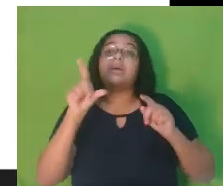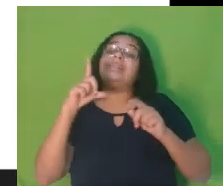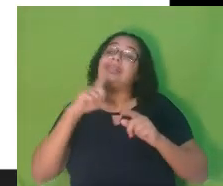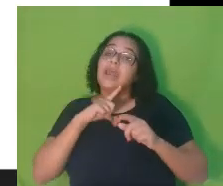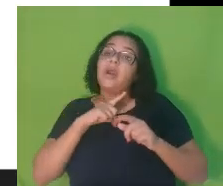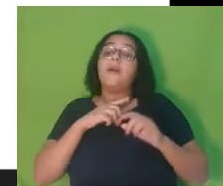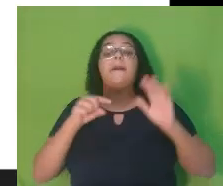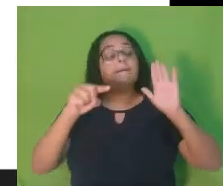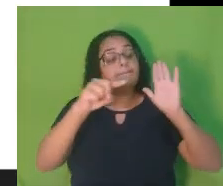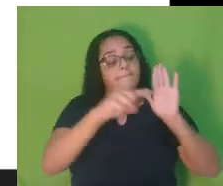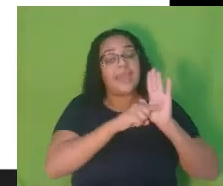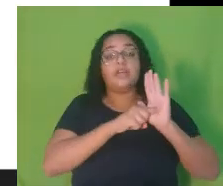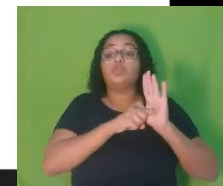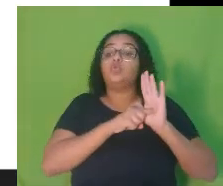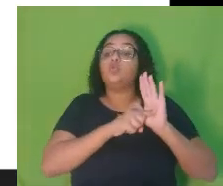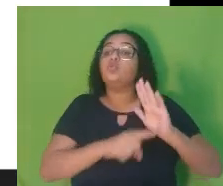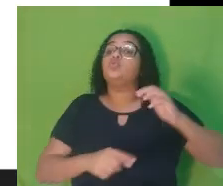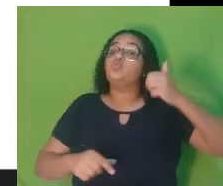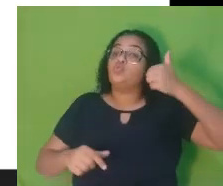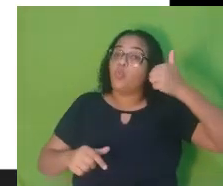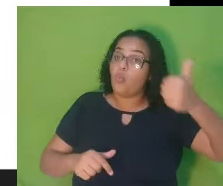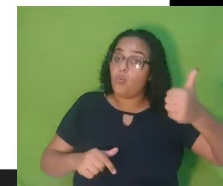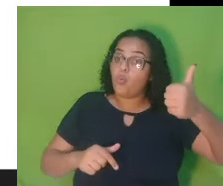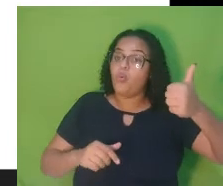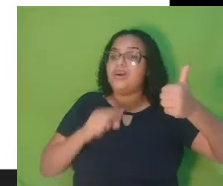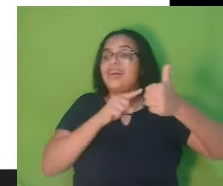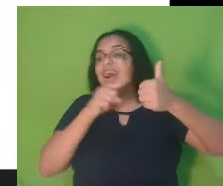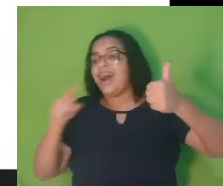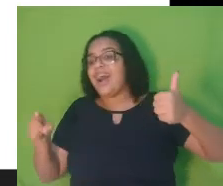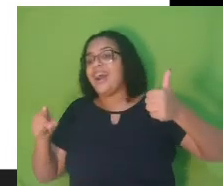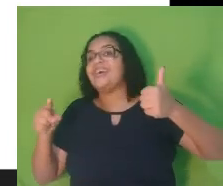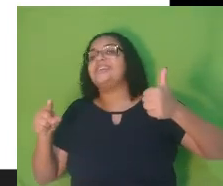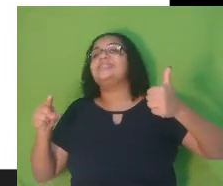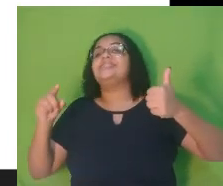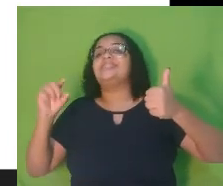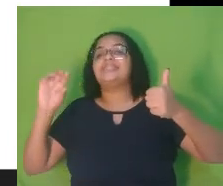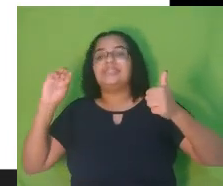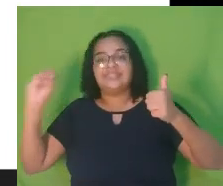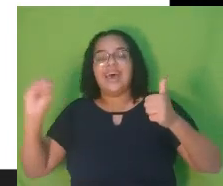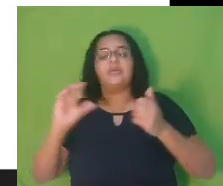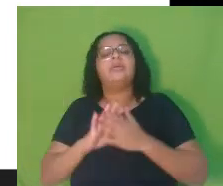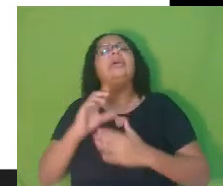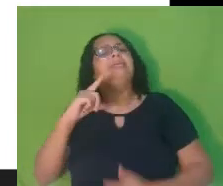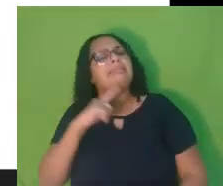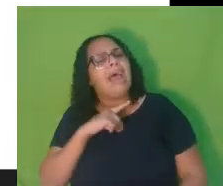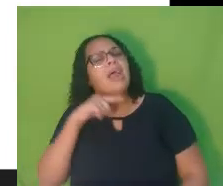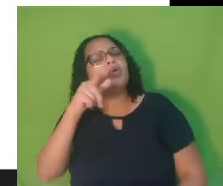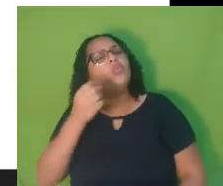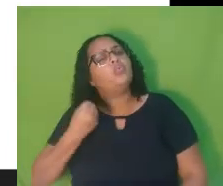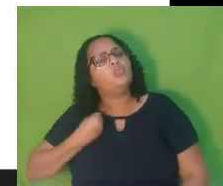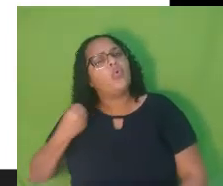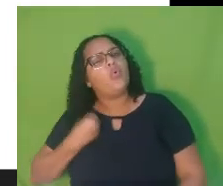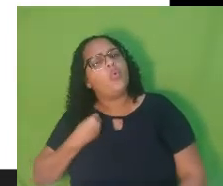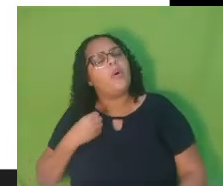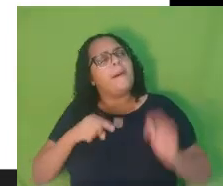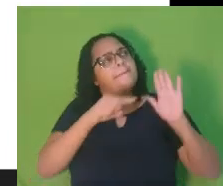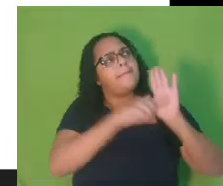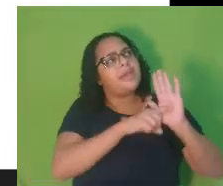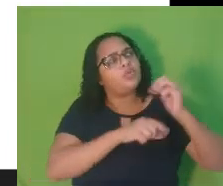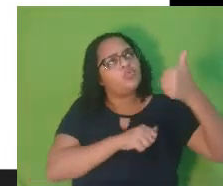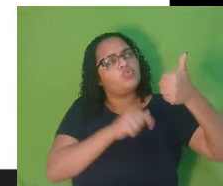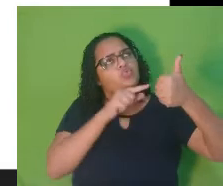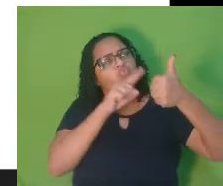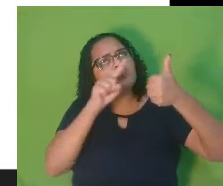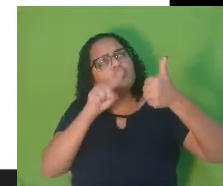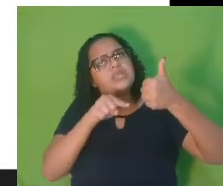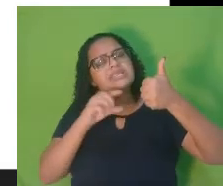no intervalo menos 1, 0. Ou seja, será que existe um número entre menos